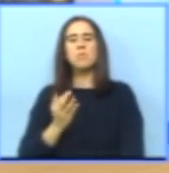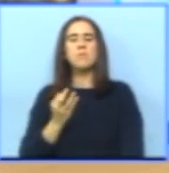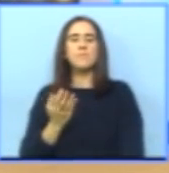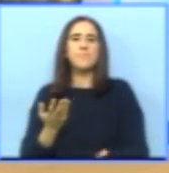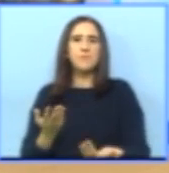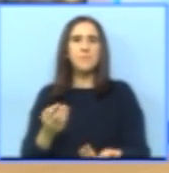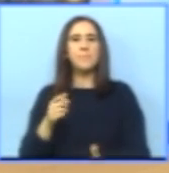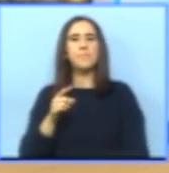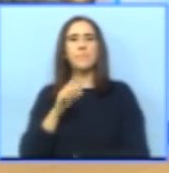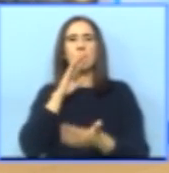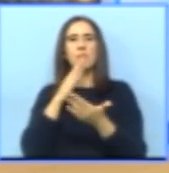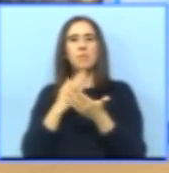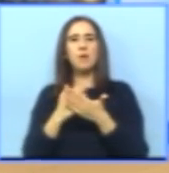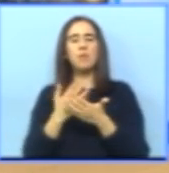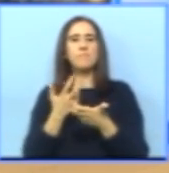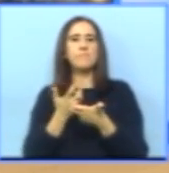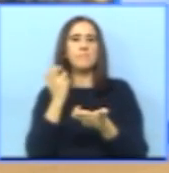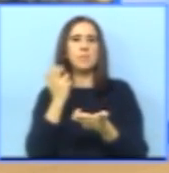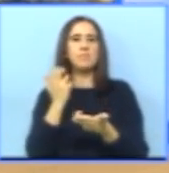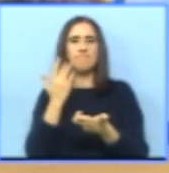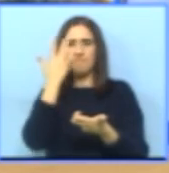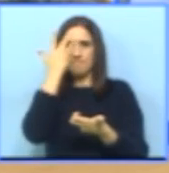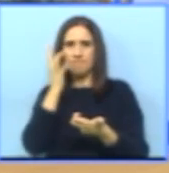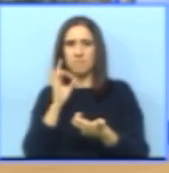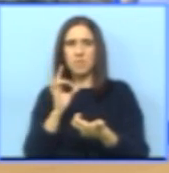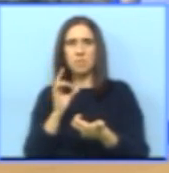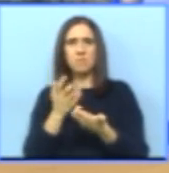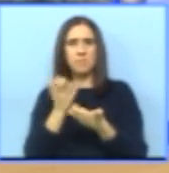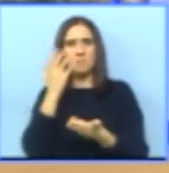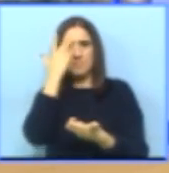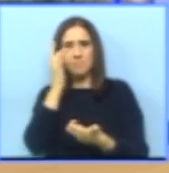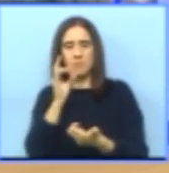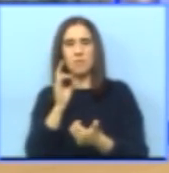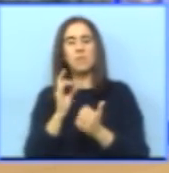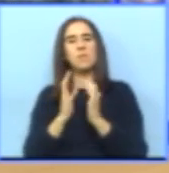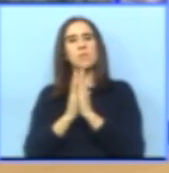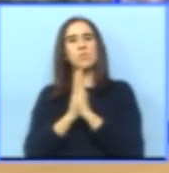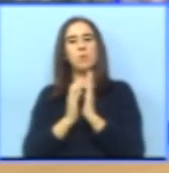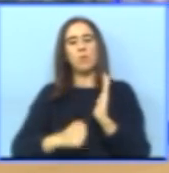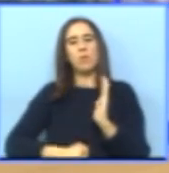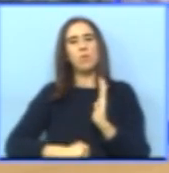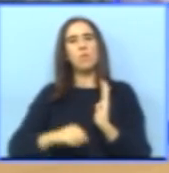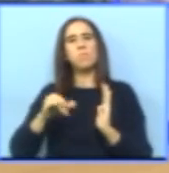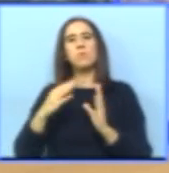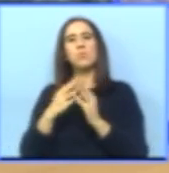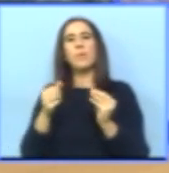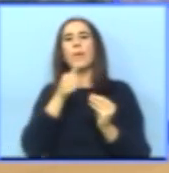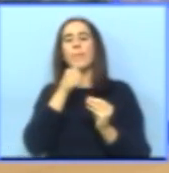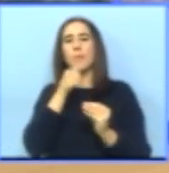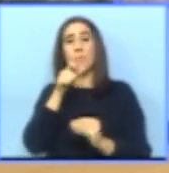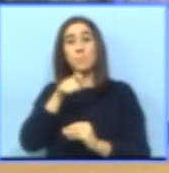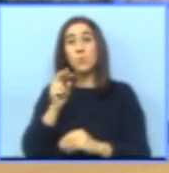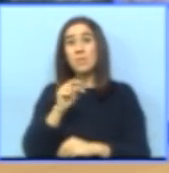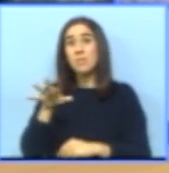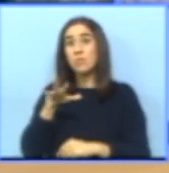enfim, isso vai marcar muito, digamos, o destino da religião católica no Japão, que chegou a ter 300 mil